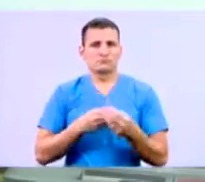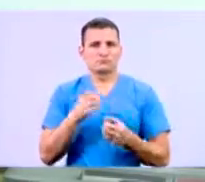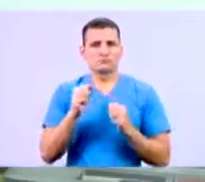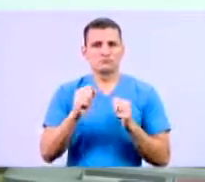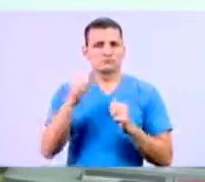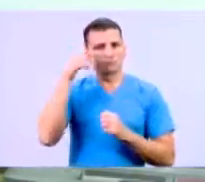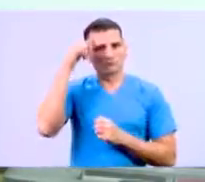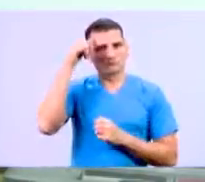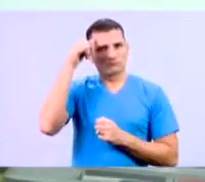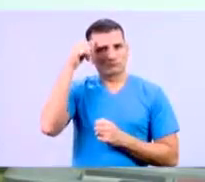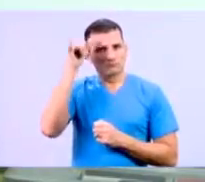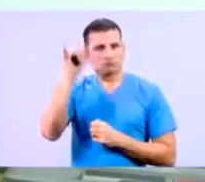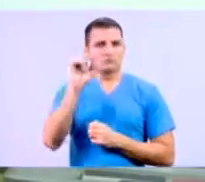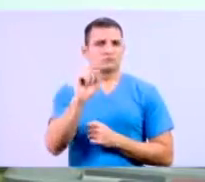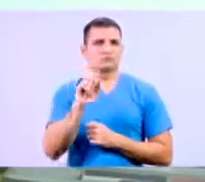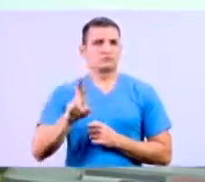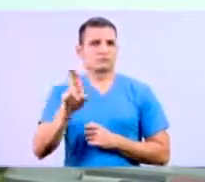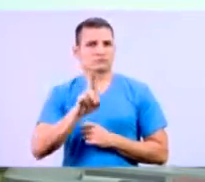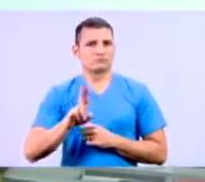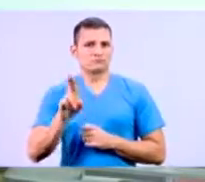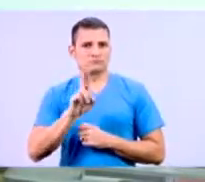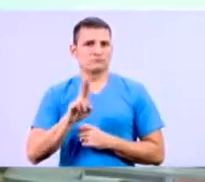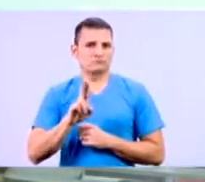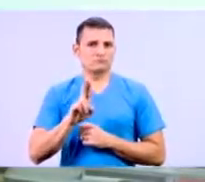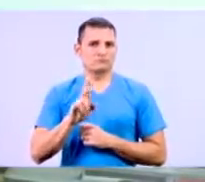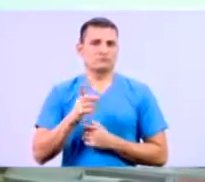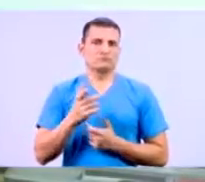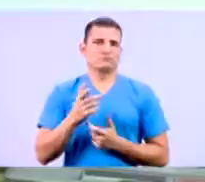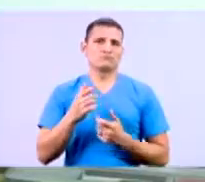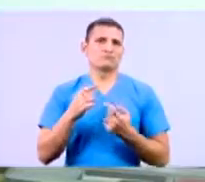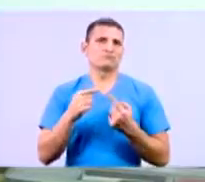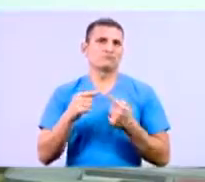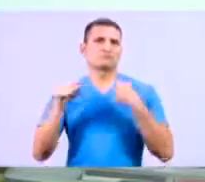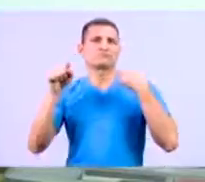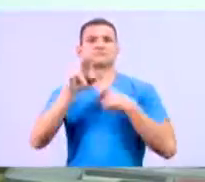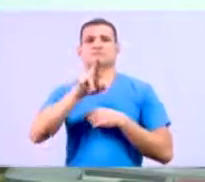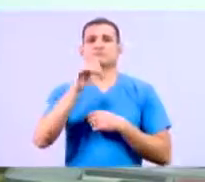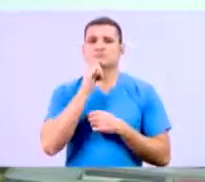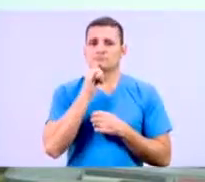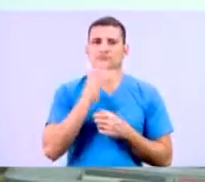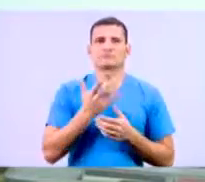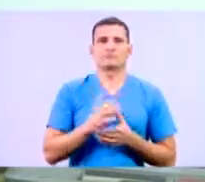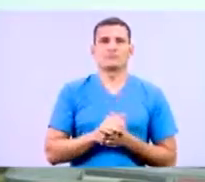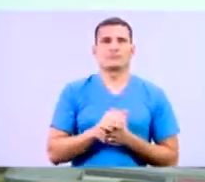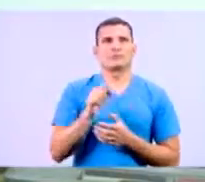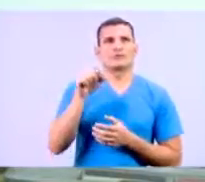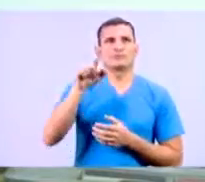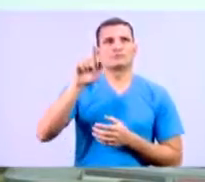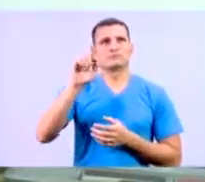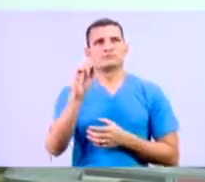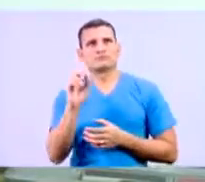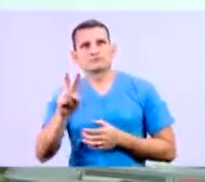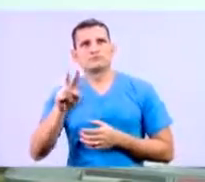evitar, por exemplo, a utilização indevida de nomes. Por exemplo, quando a gente fala em algo .gov.br,